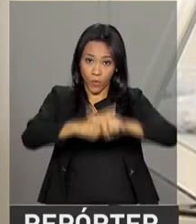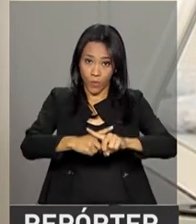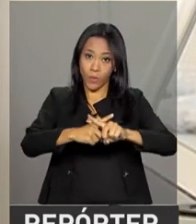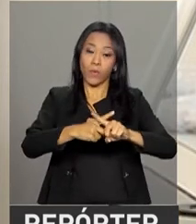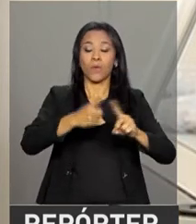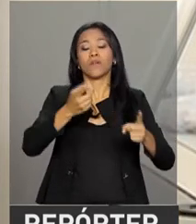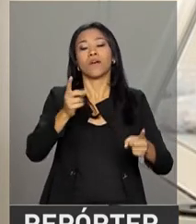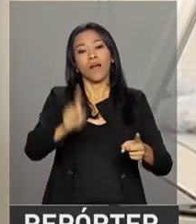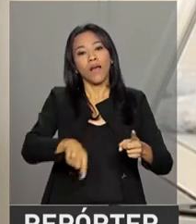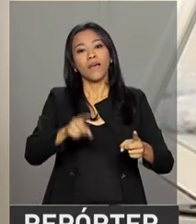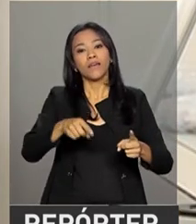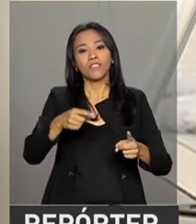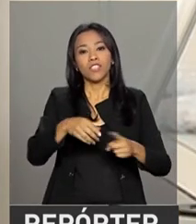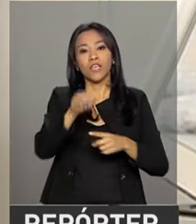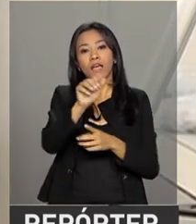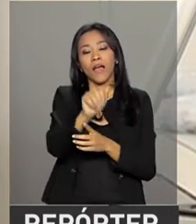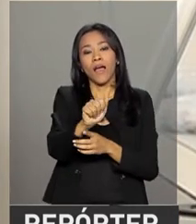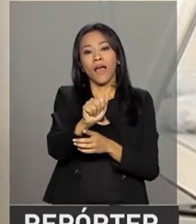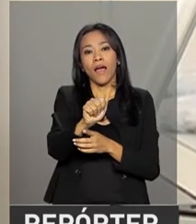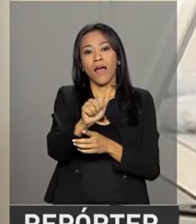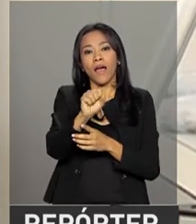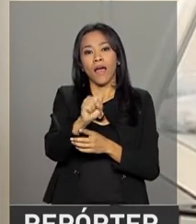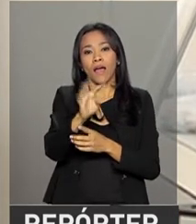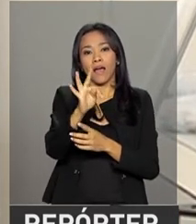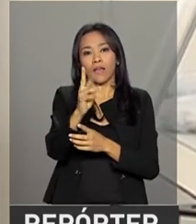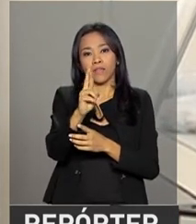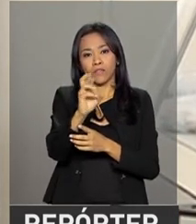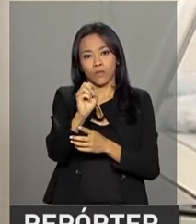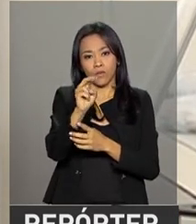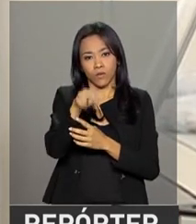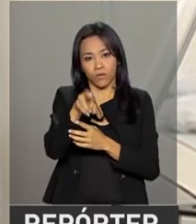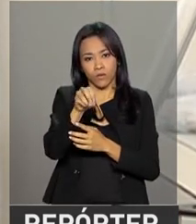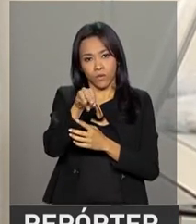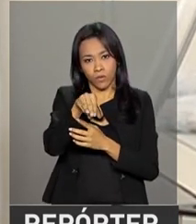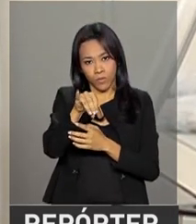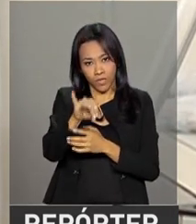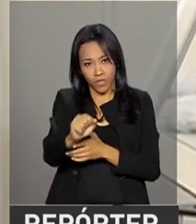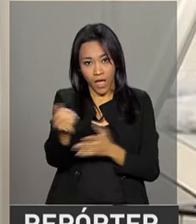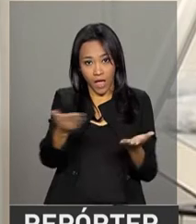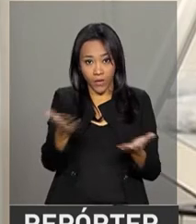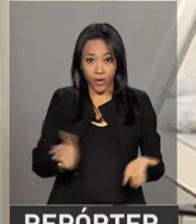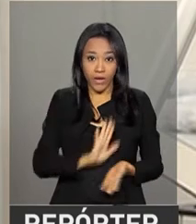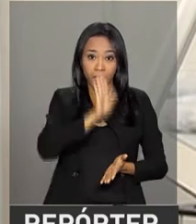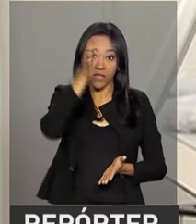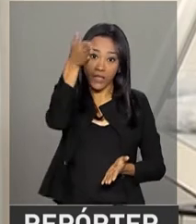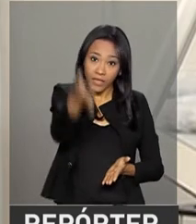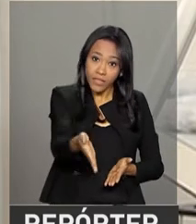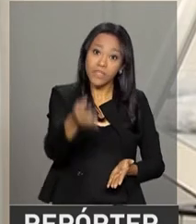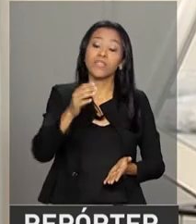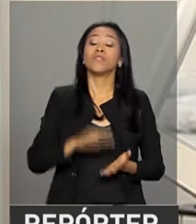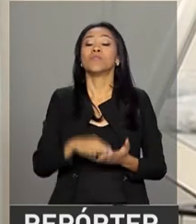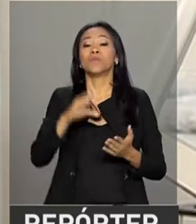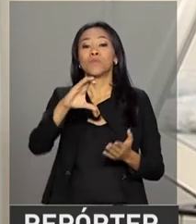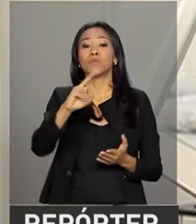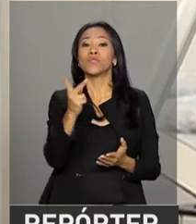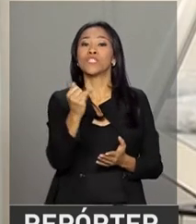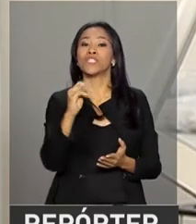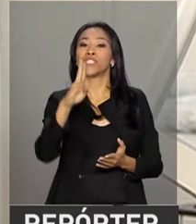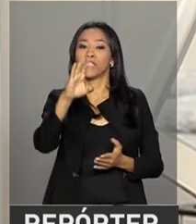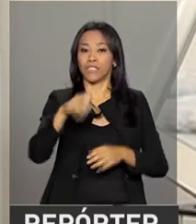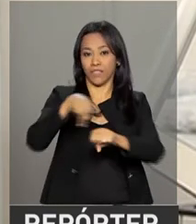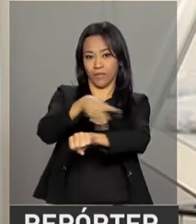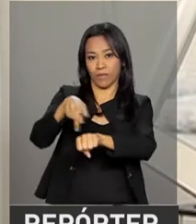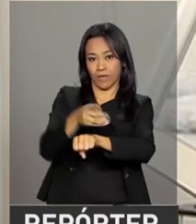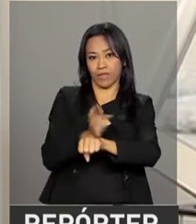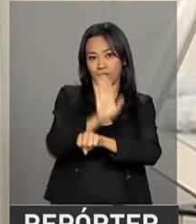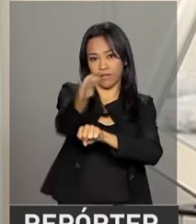Astronomia, que é justamente essa que me deu a oportunidade de estar indo agora para o Chile. Com ela eu sinto que eu comecei a